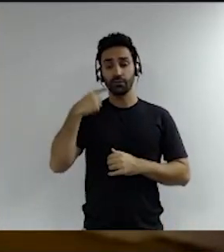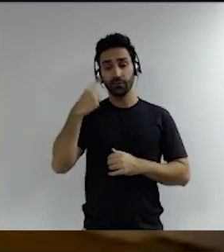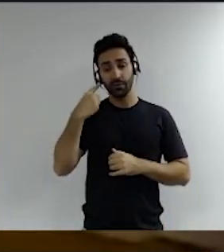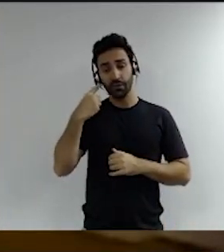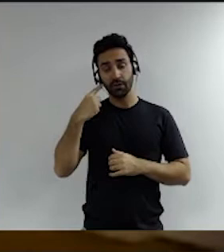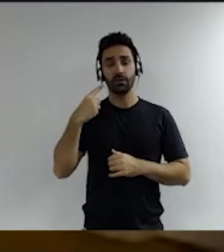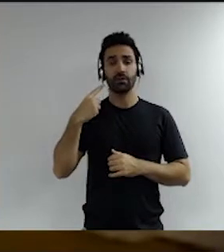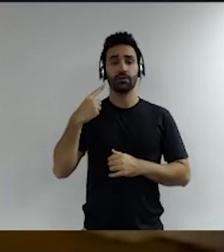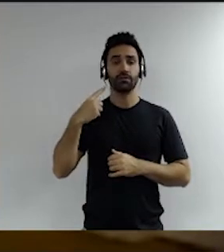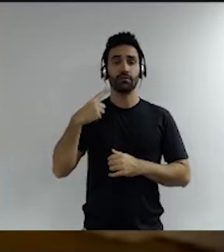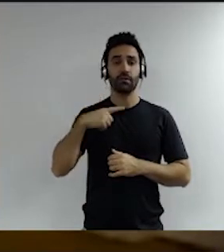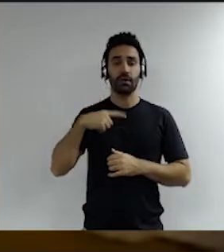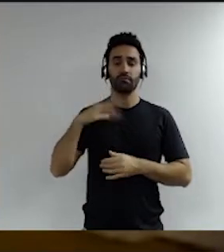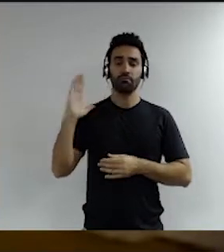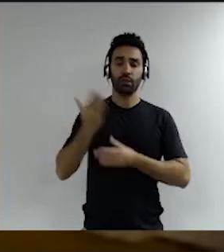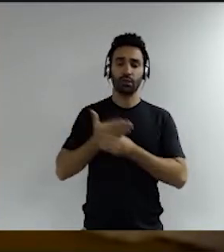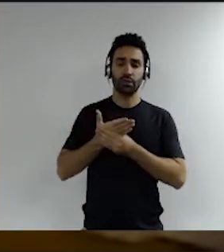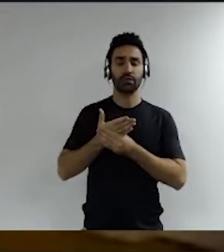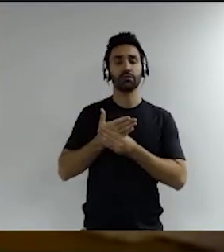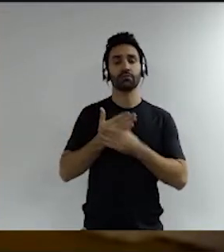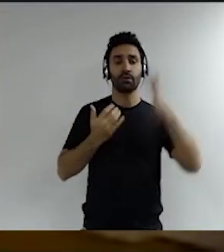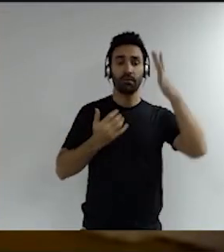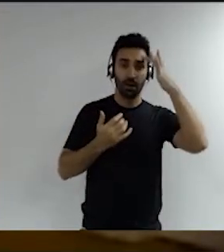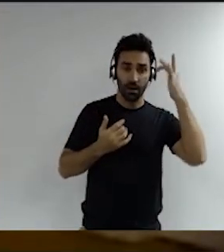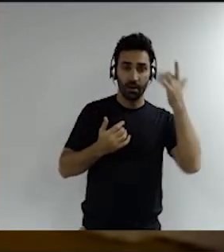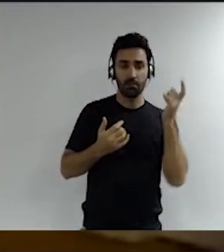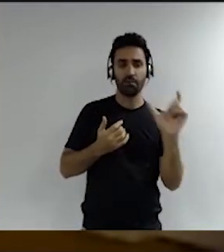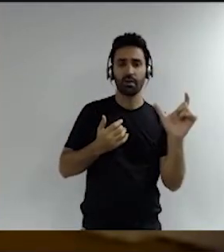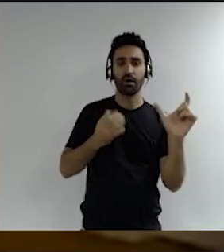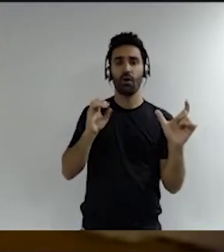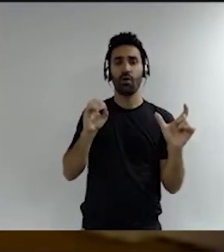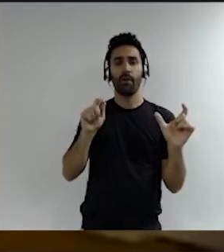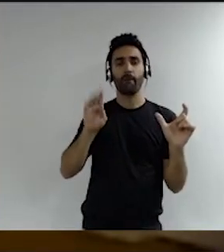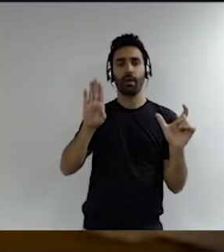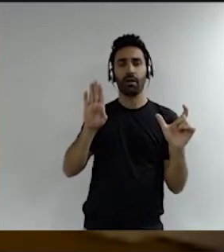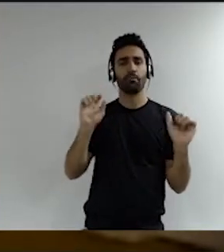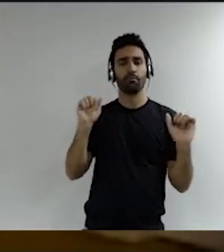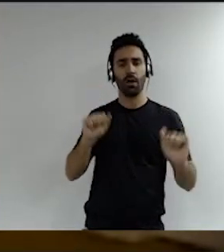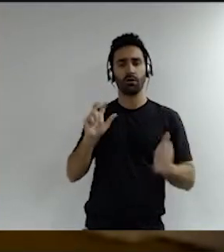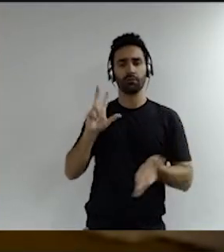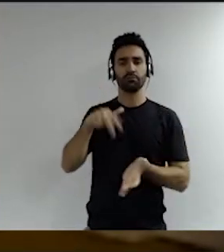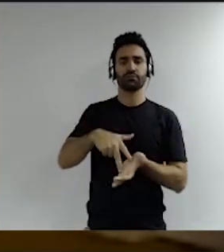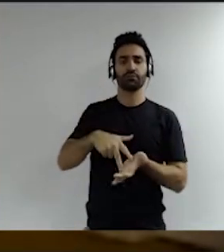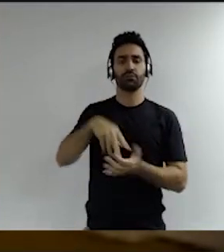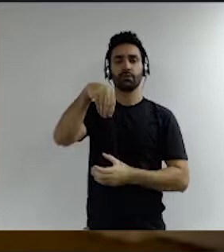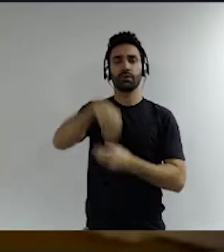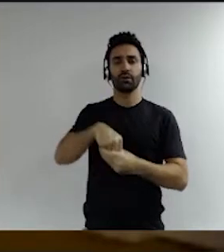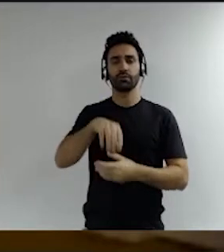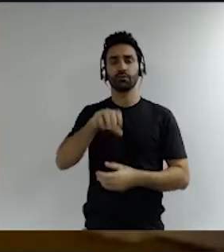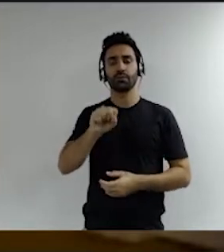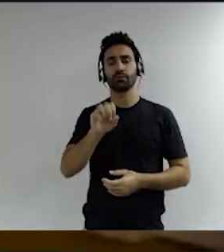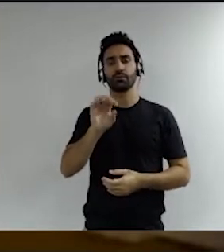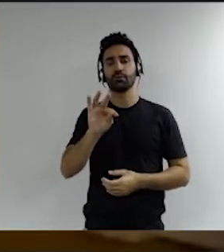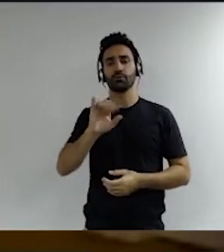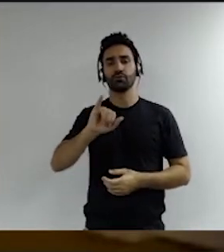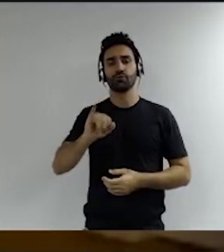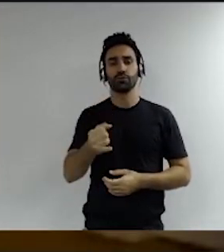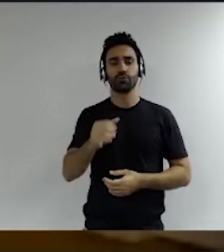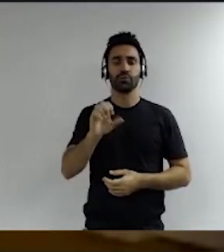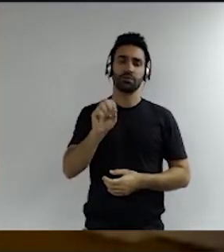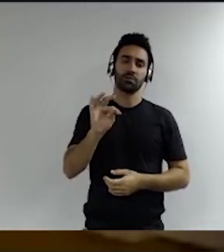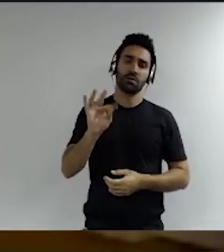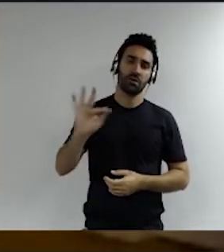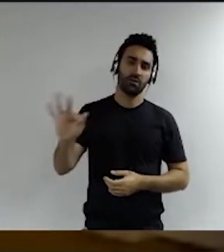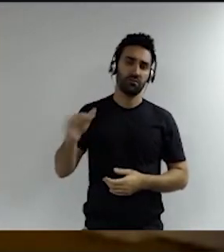num dia e no dia seguinte, com a carteira da OAB, ele pode fazer uma sustentação lá no Superior Tribunal de Justiça, no Supremo Tribunal